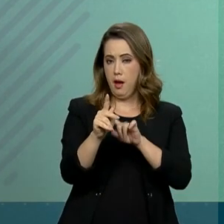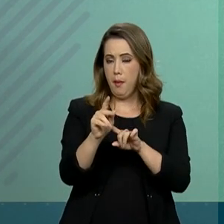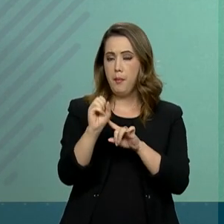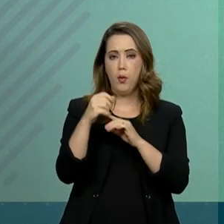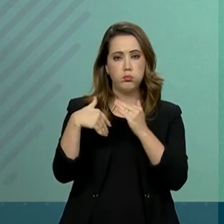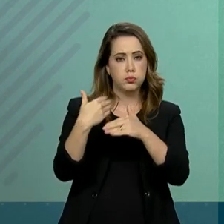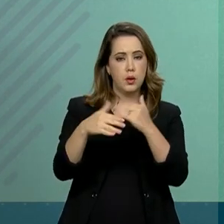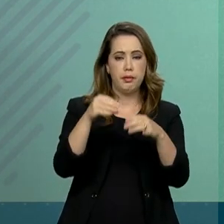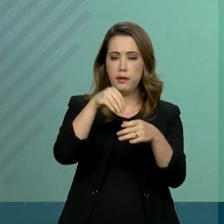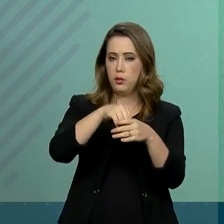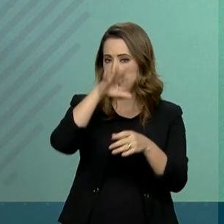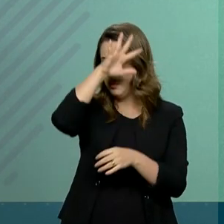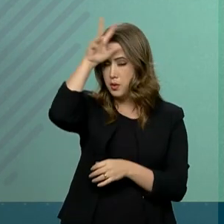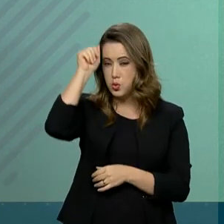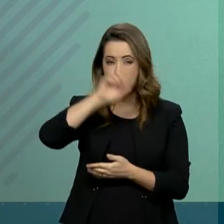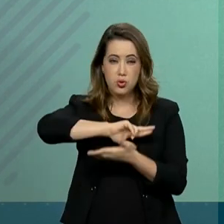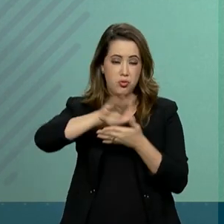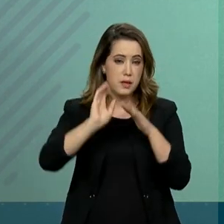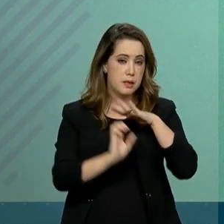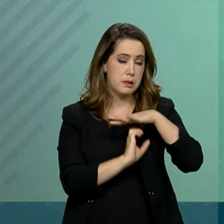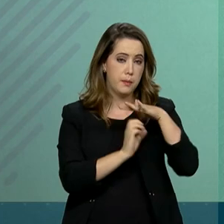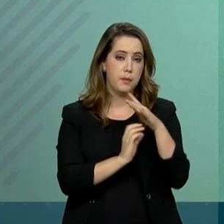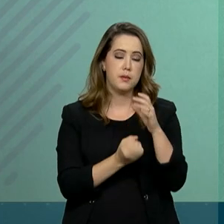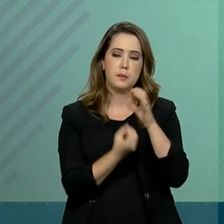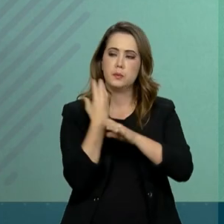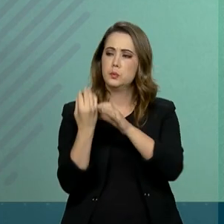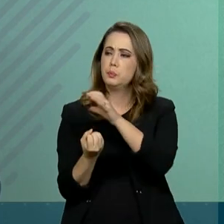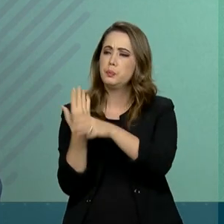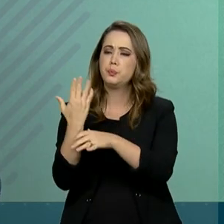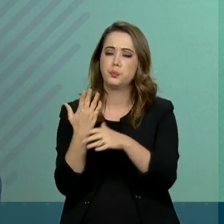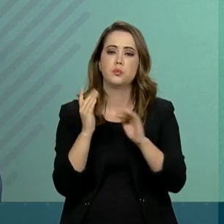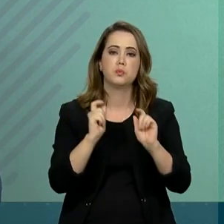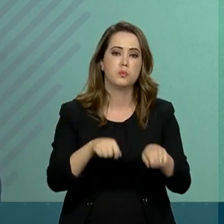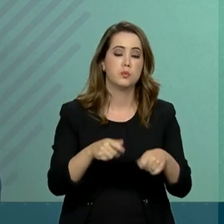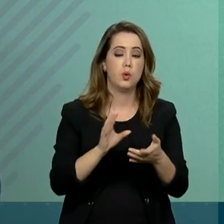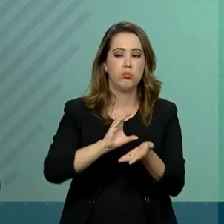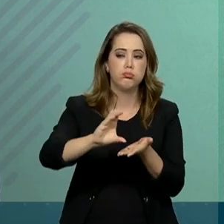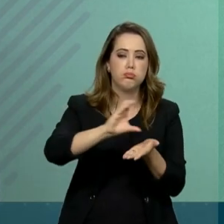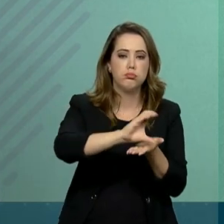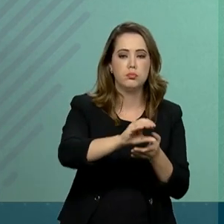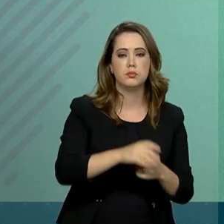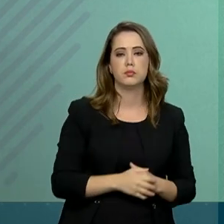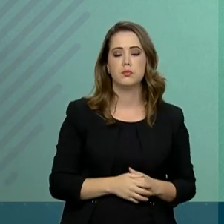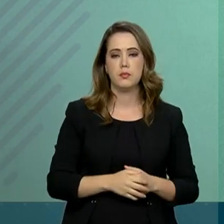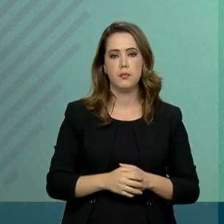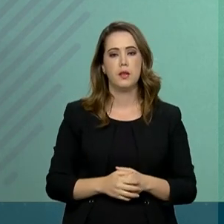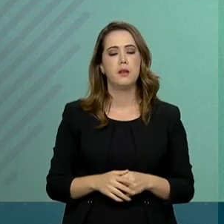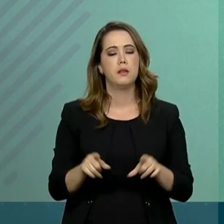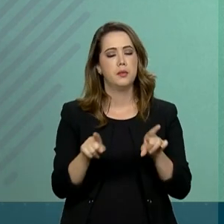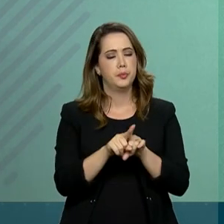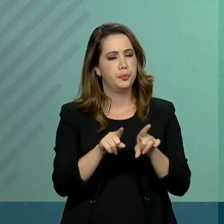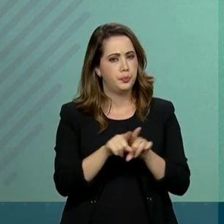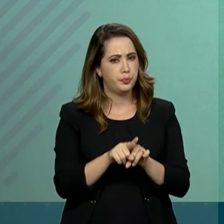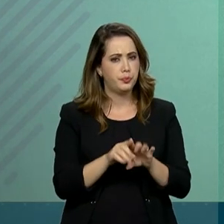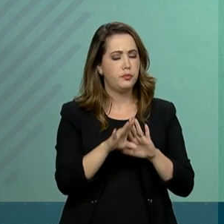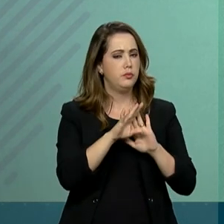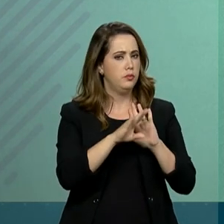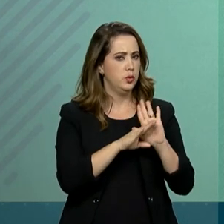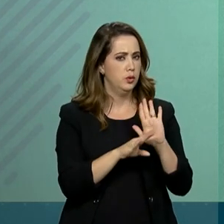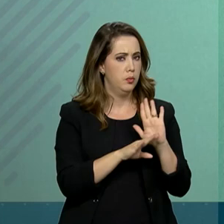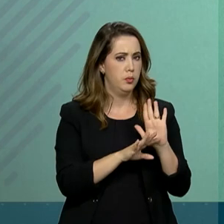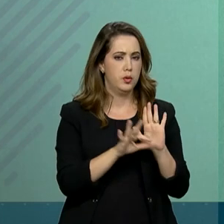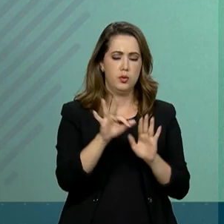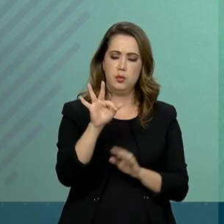na amazônia o fundo verde para o clima programa de incentivos a serviços ambientais